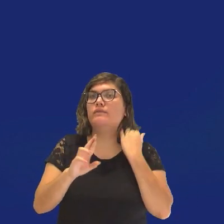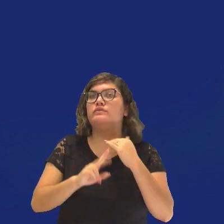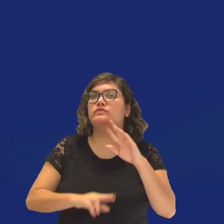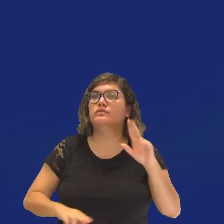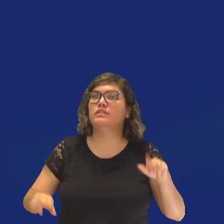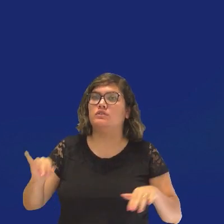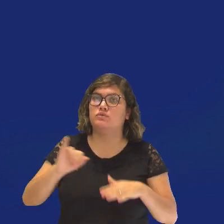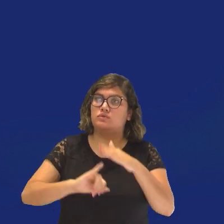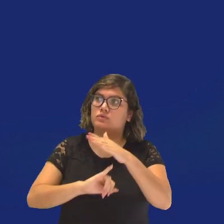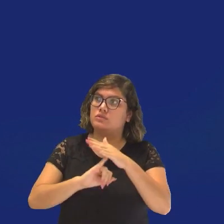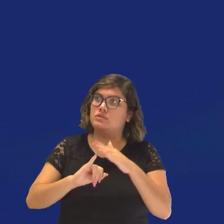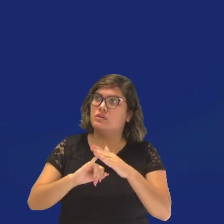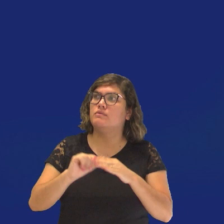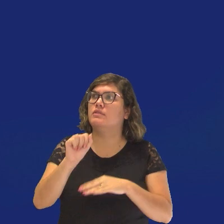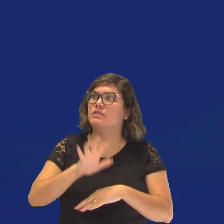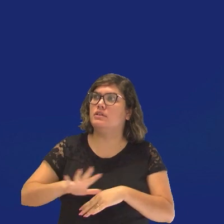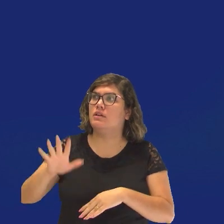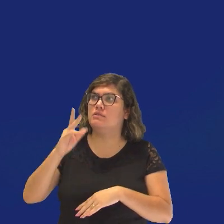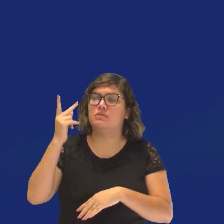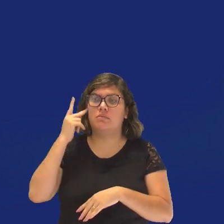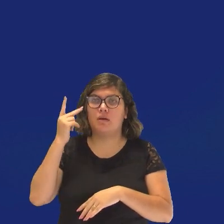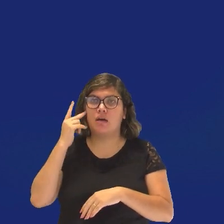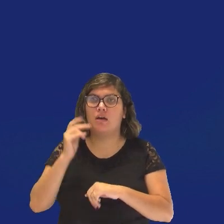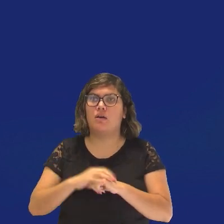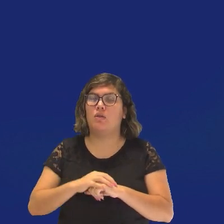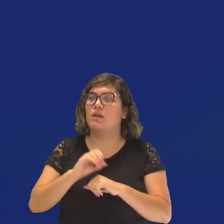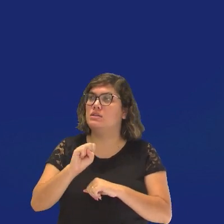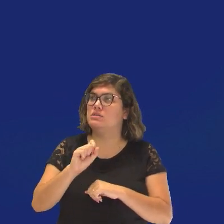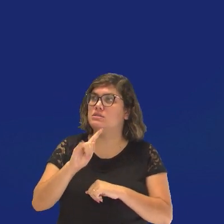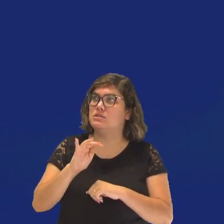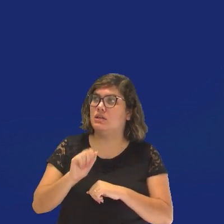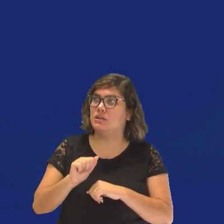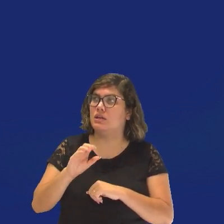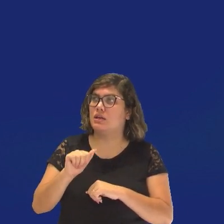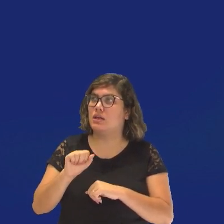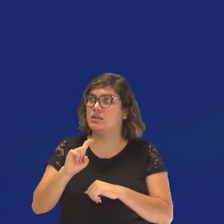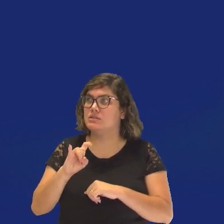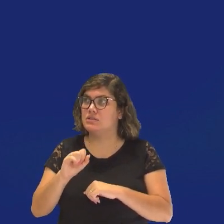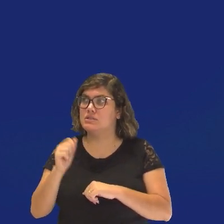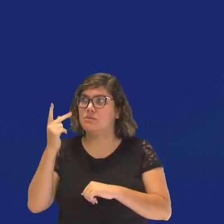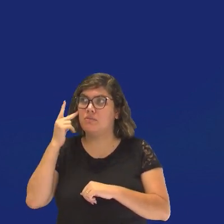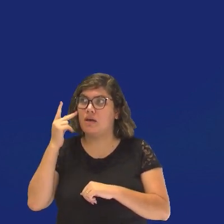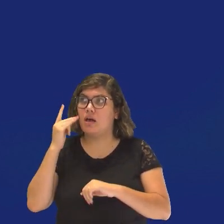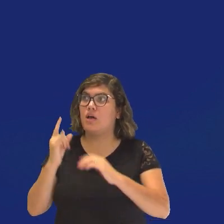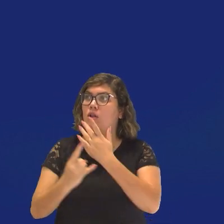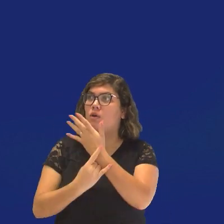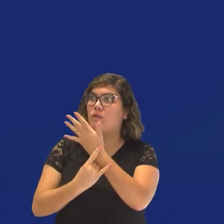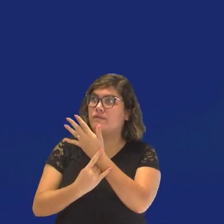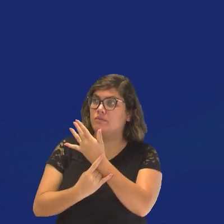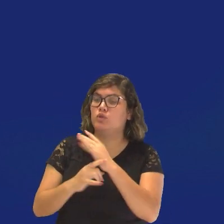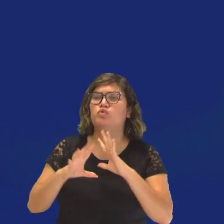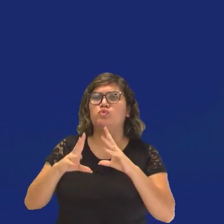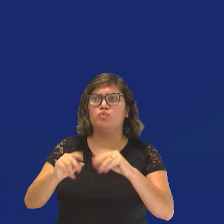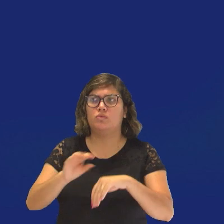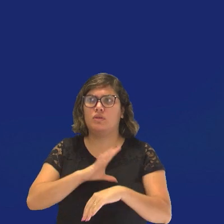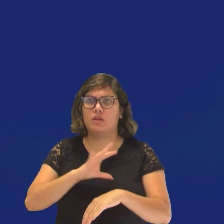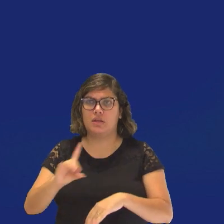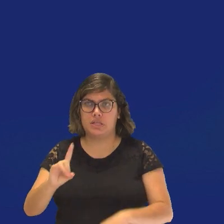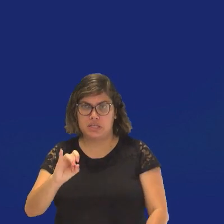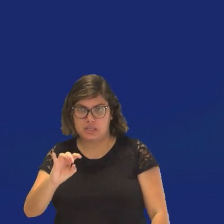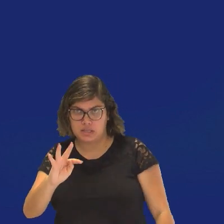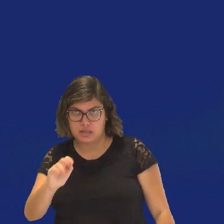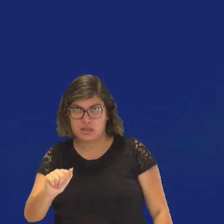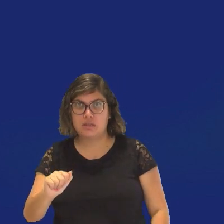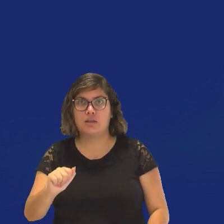instituições, o Instituto Federal de São Paulo, a Santa Casa de São Paulo, a UFMG, e tudo isso coordenado pelo ITA, na pessoa